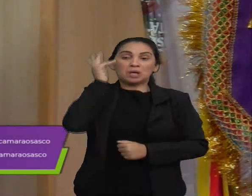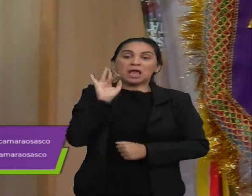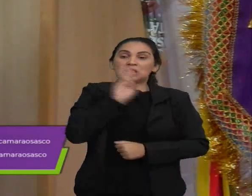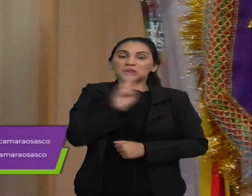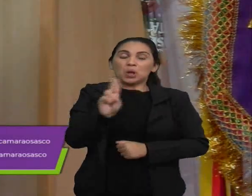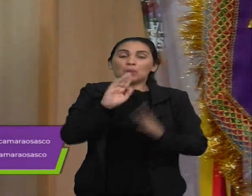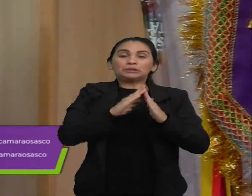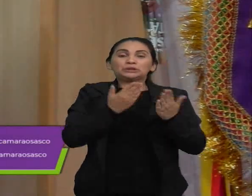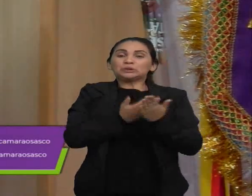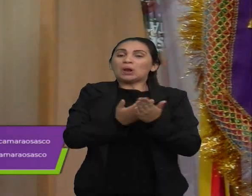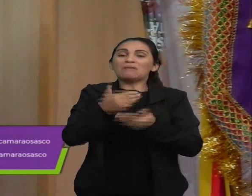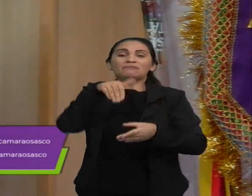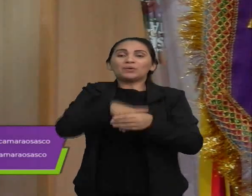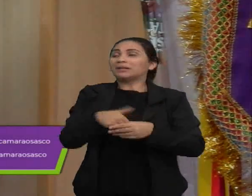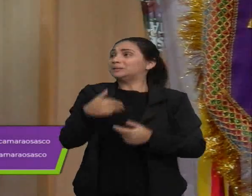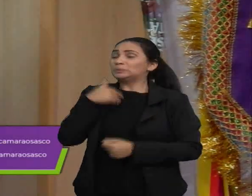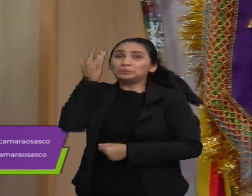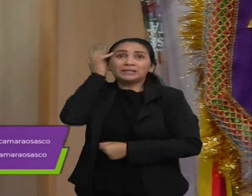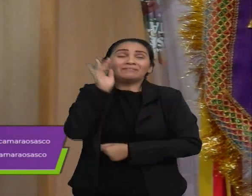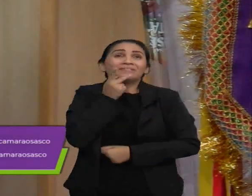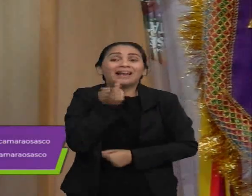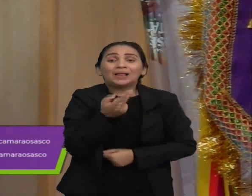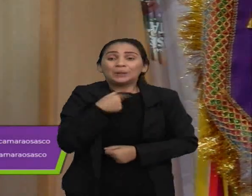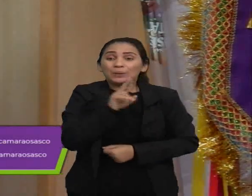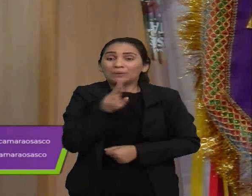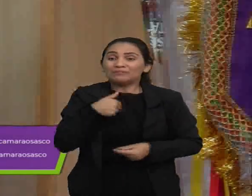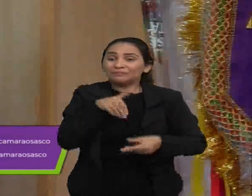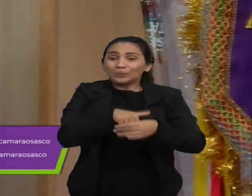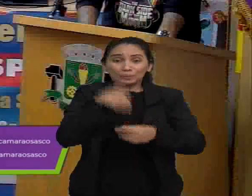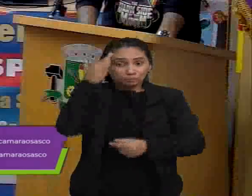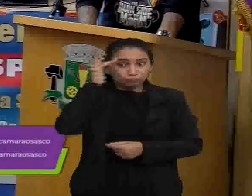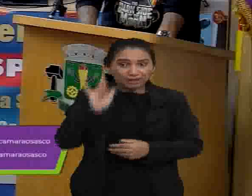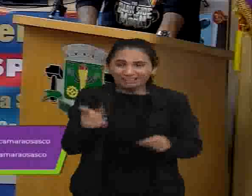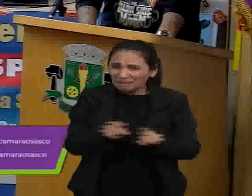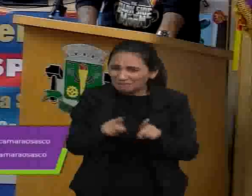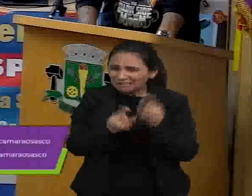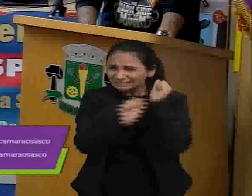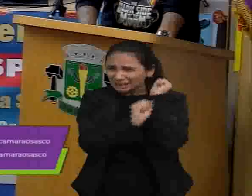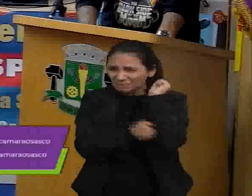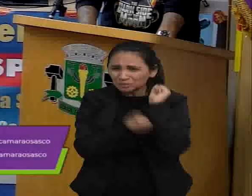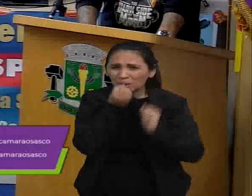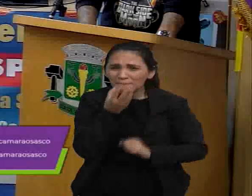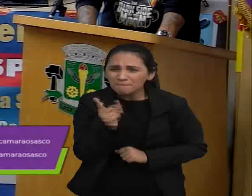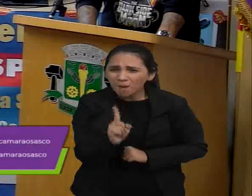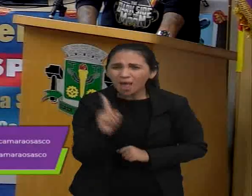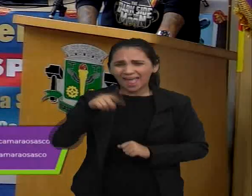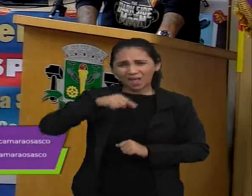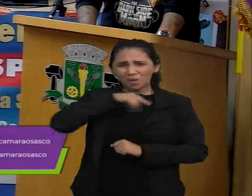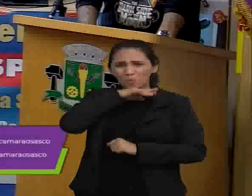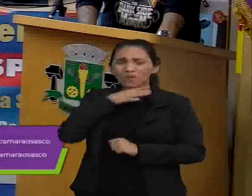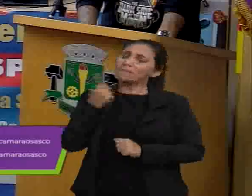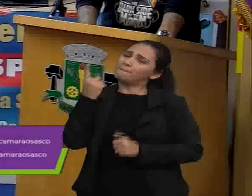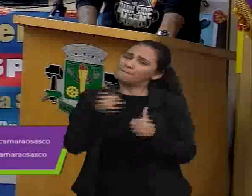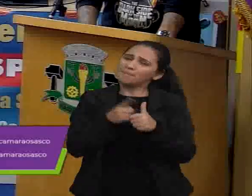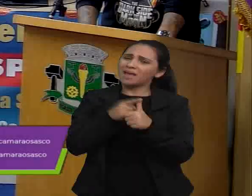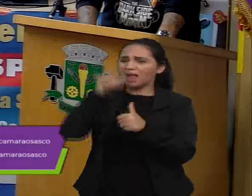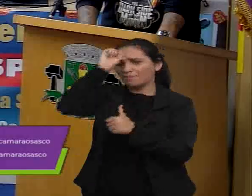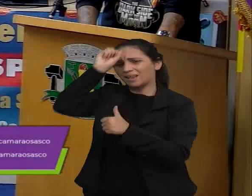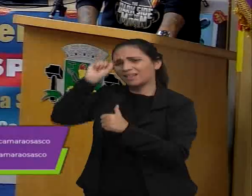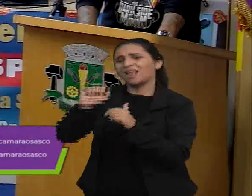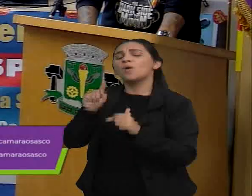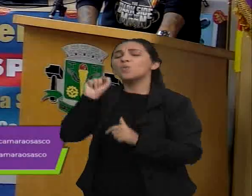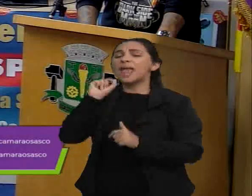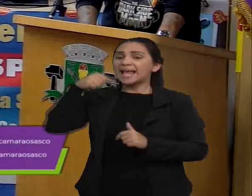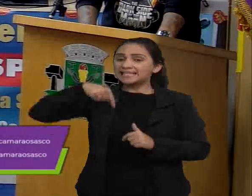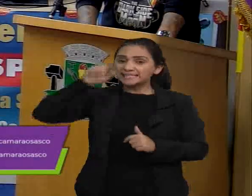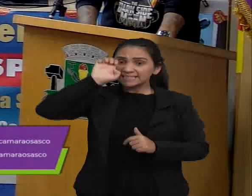nome da escola que ele ia votar, venha dizer para a população que a Sabécio não presta, que ela não é boa. Primeiro, ele precisa aprender o que é o Estado de